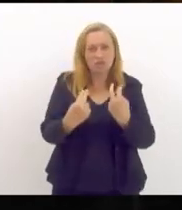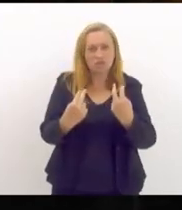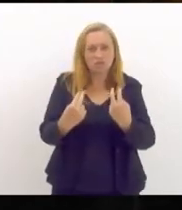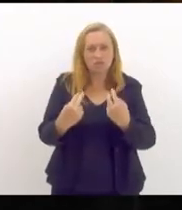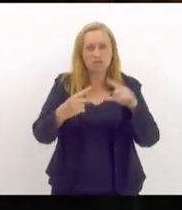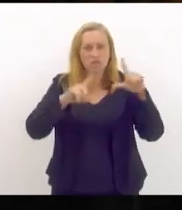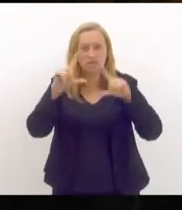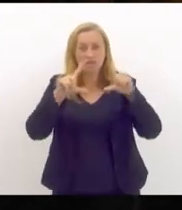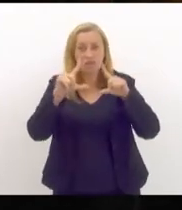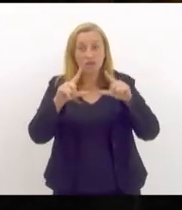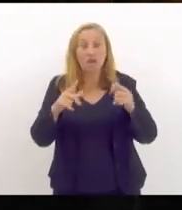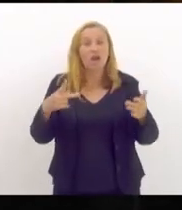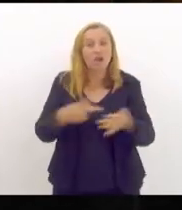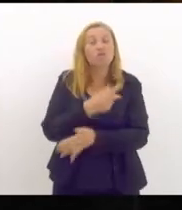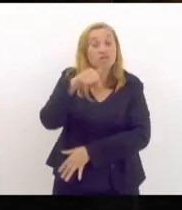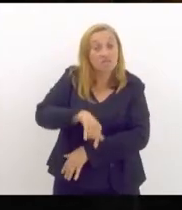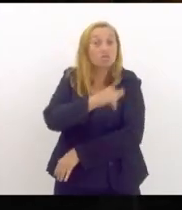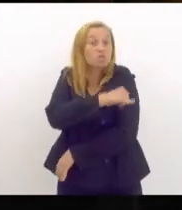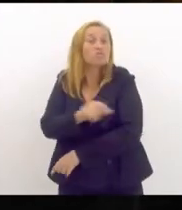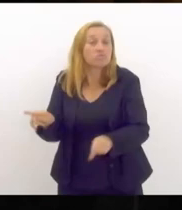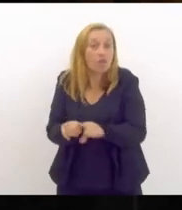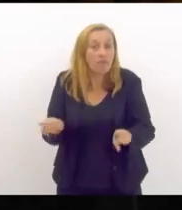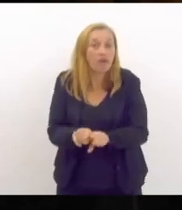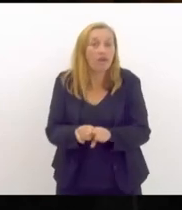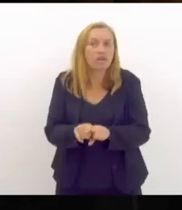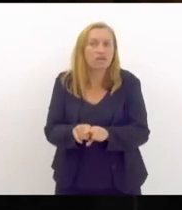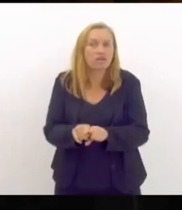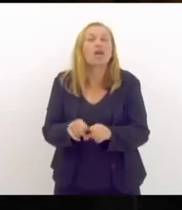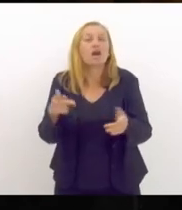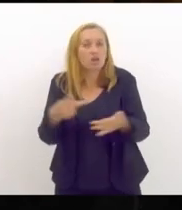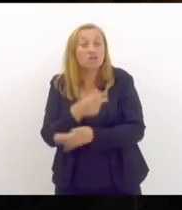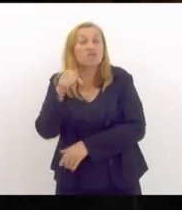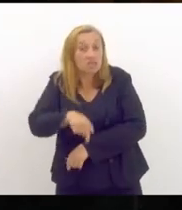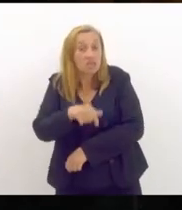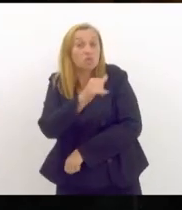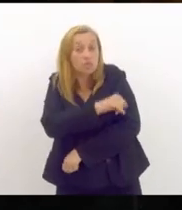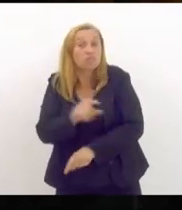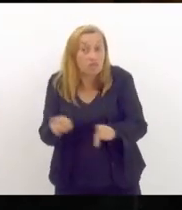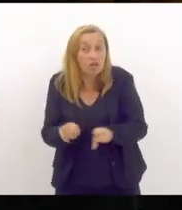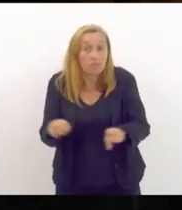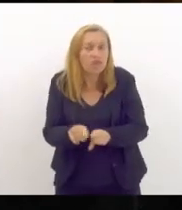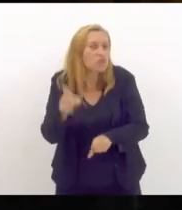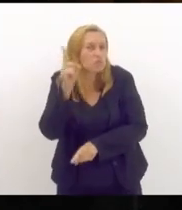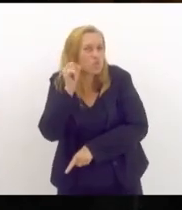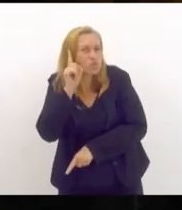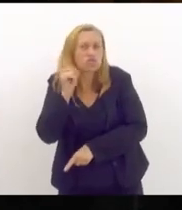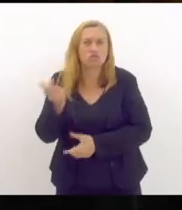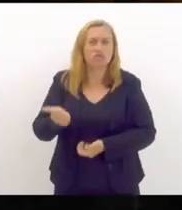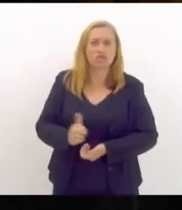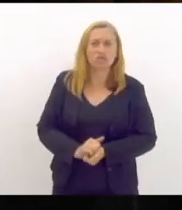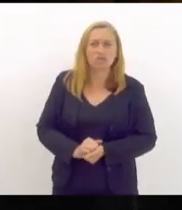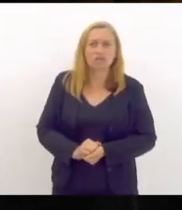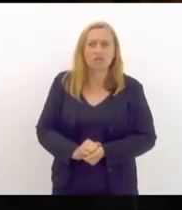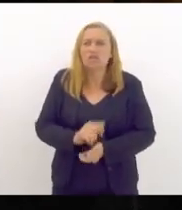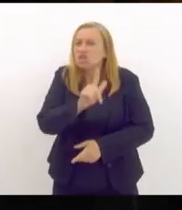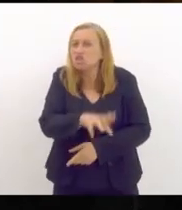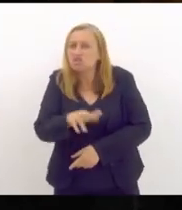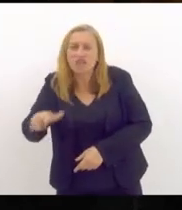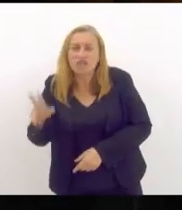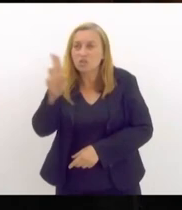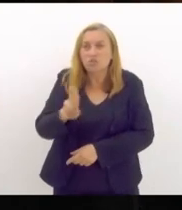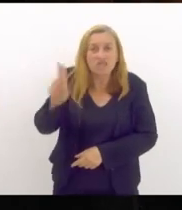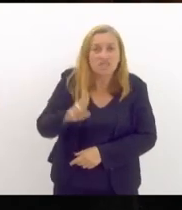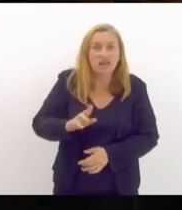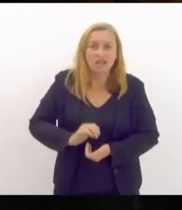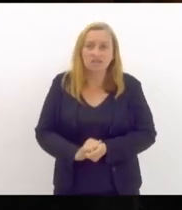bancada isso acontece aqui no Rio também isso acontece aqui no Rio diariamente em diversas faculdades